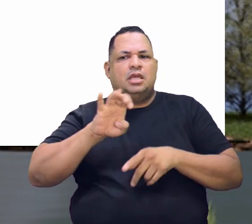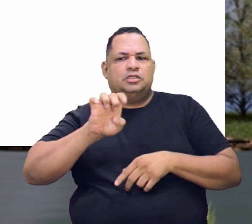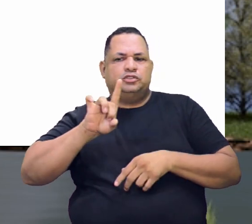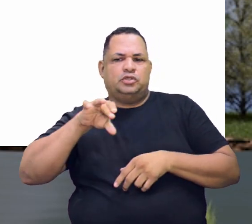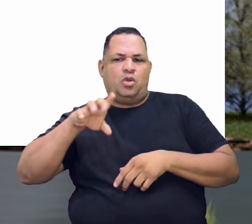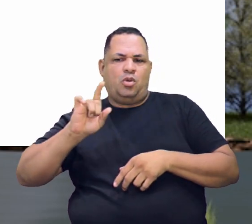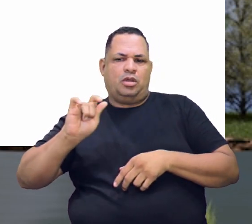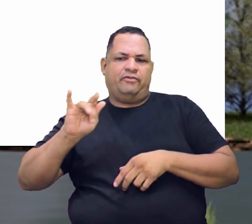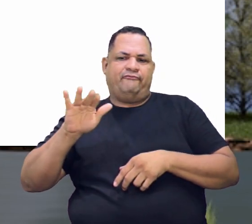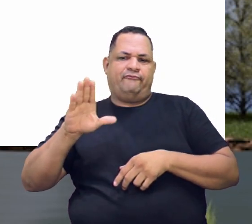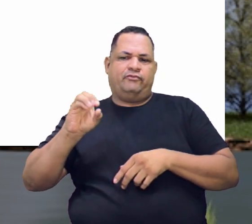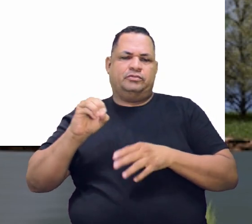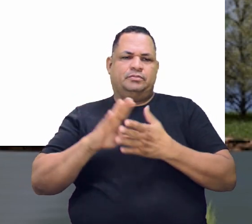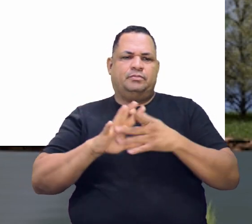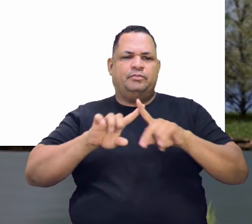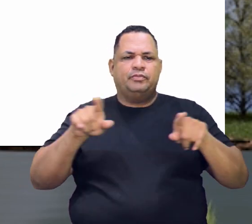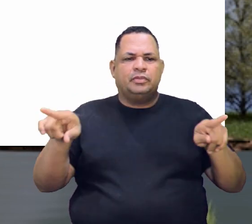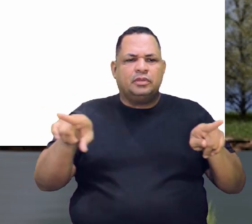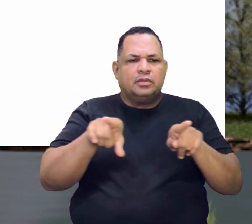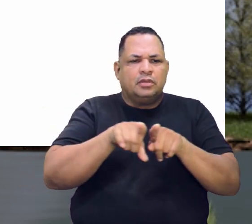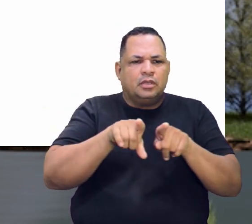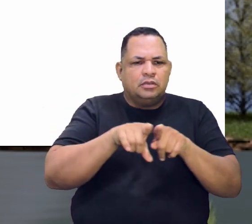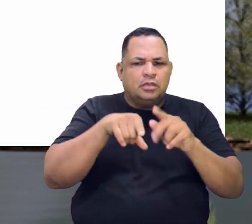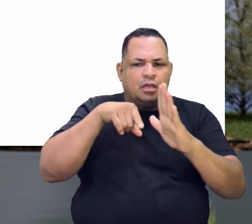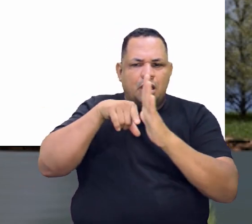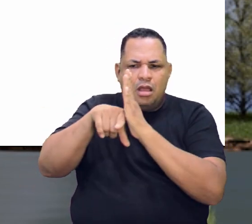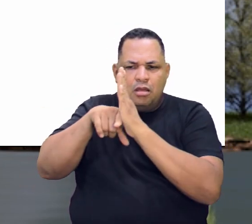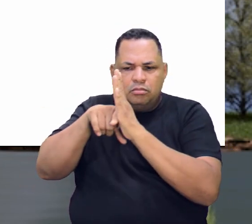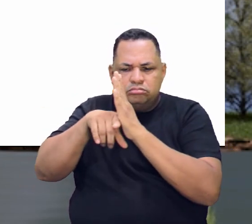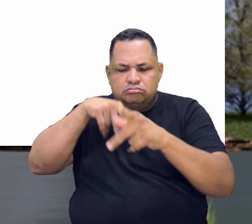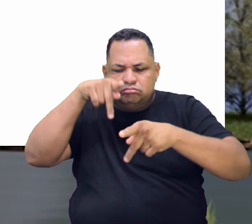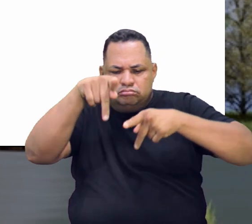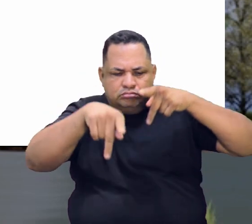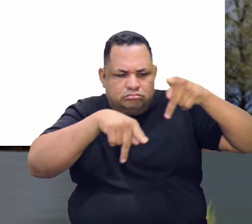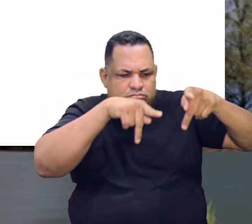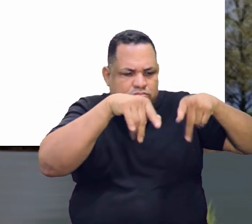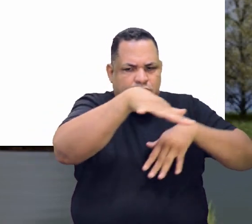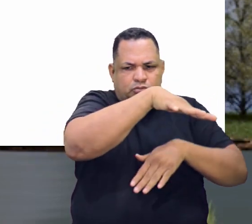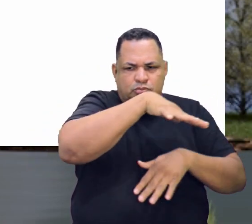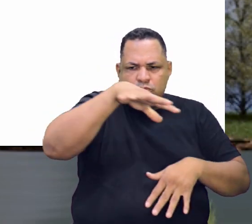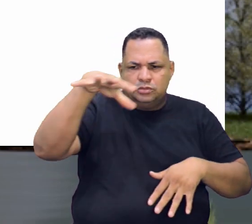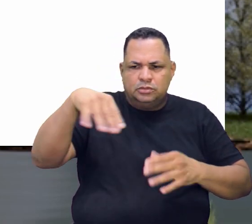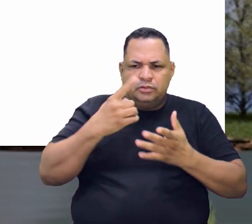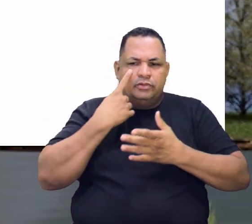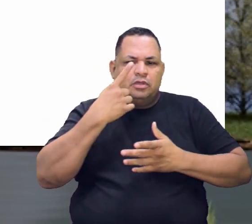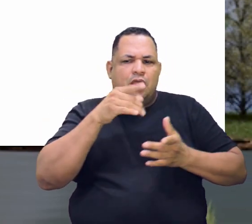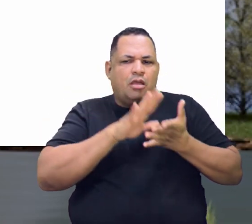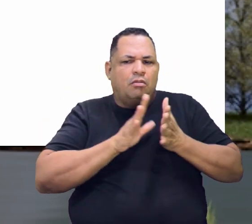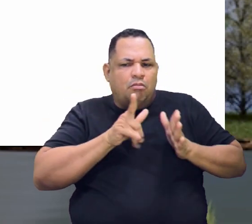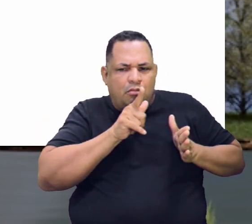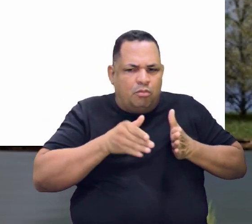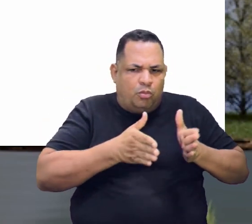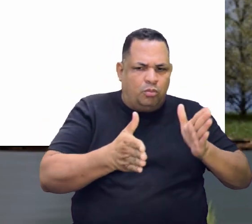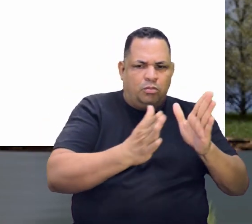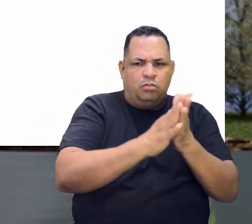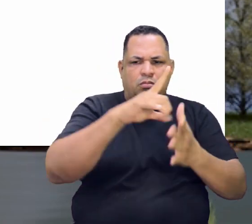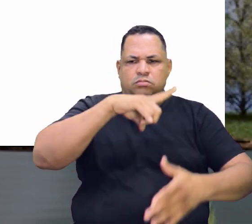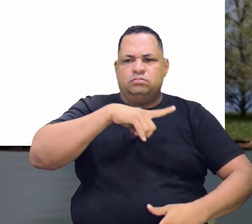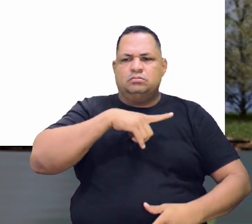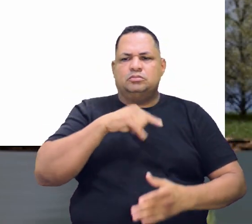Edgar Roquete Pinto, o nome dele. Mas, assim, o estudo das civilizações, ver os rios, que tipo de riqueza